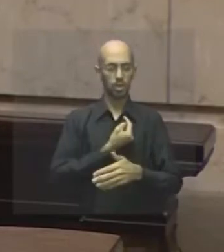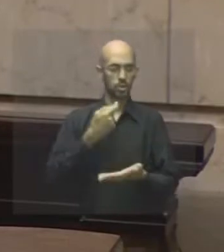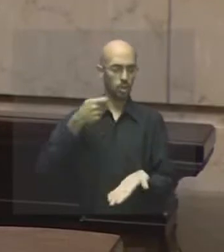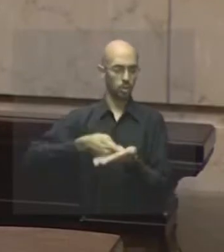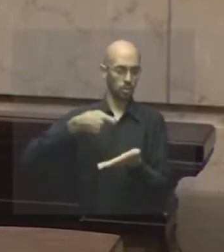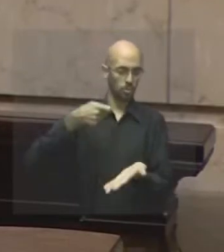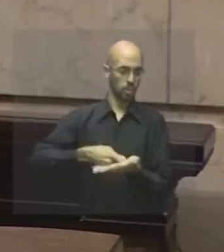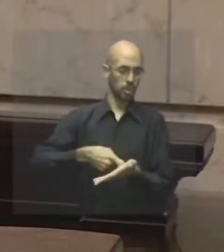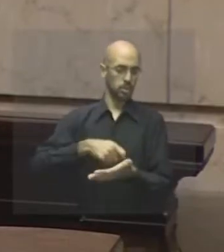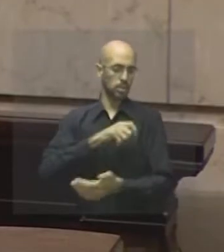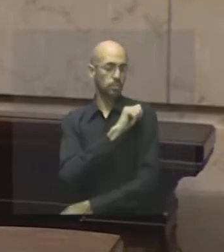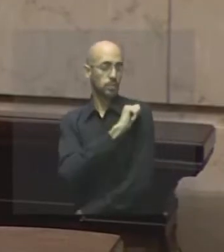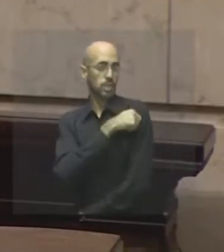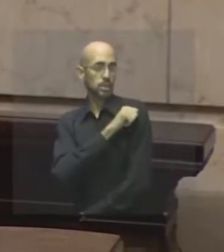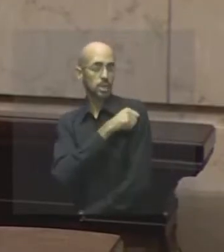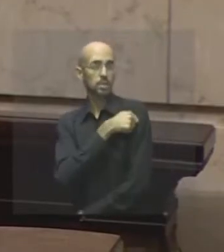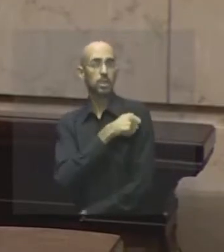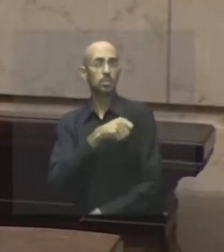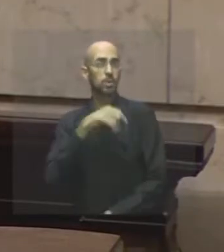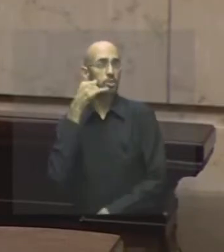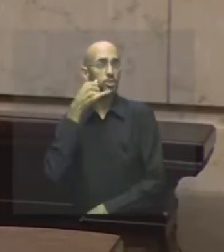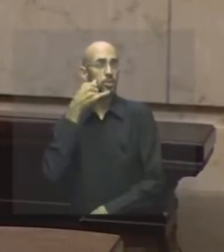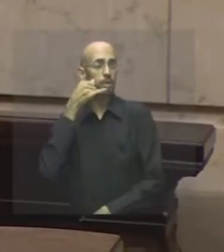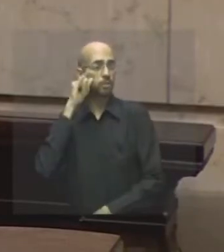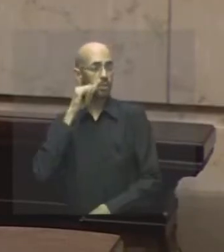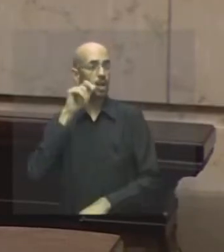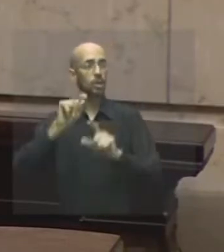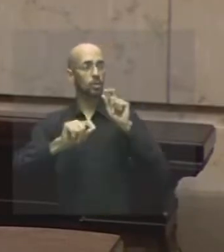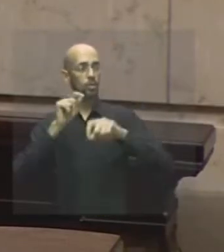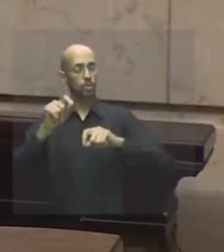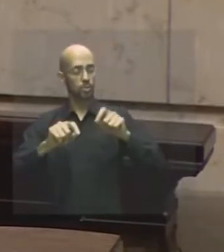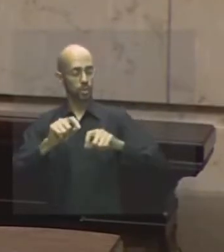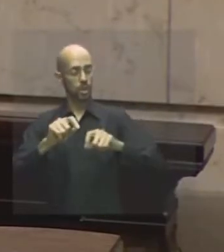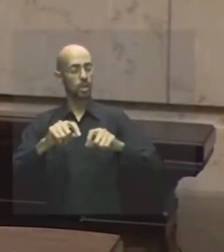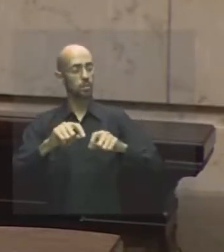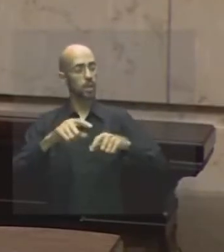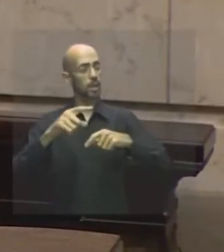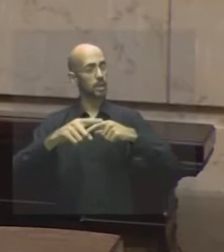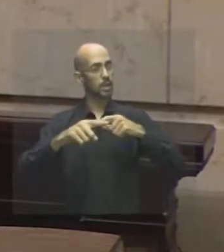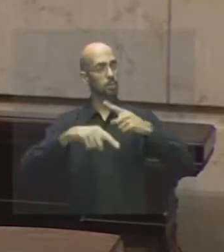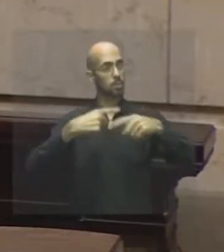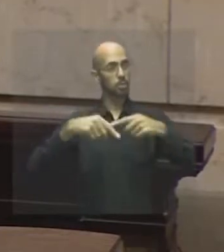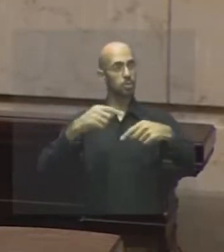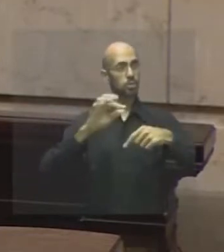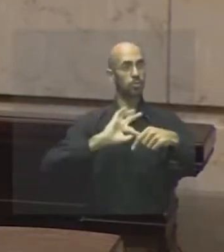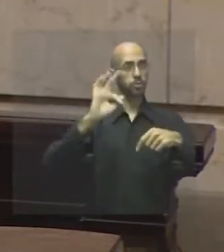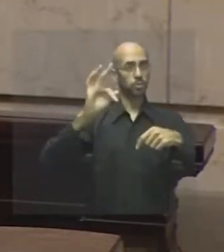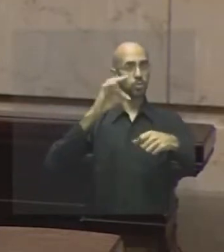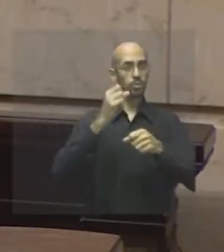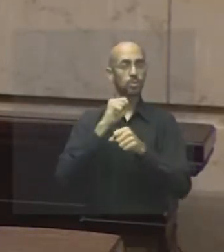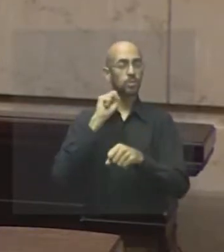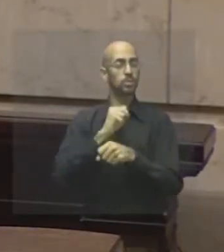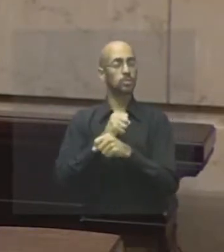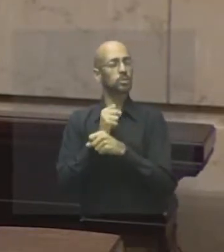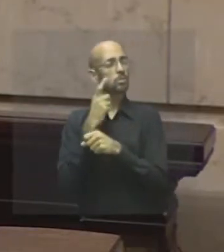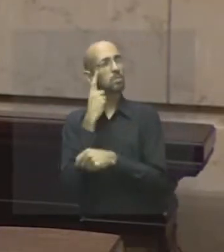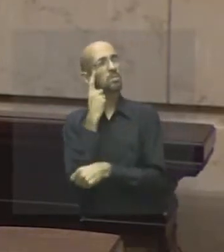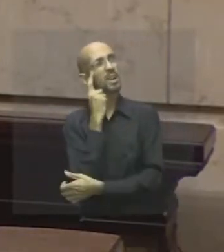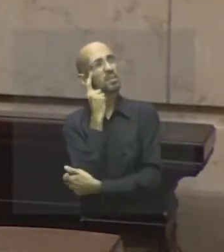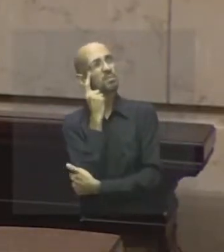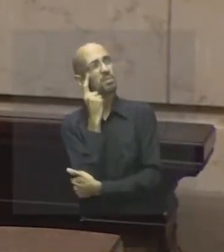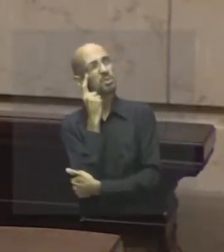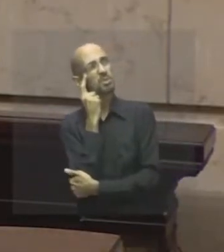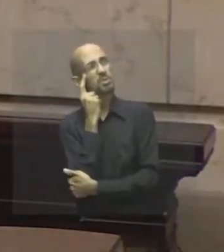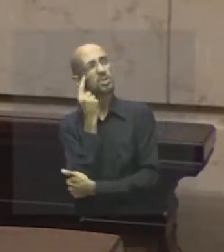nossa fiscalização, para a gente não deixar novamente, para a gente daqui a uns anos não parar para pensar e falar assim: